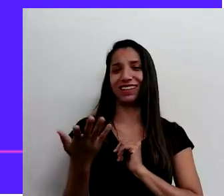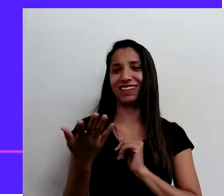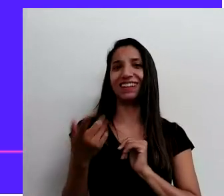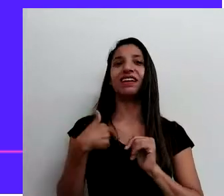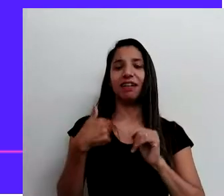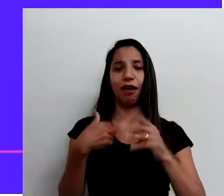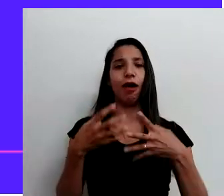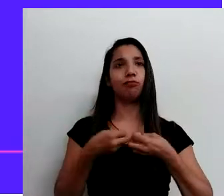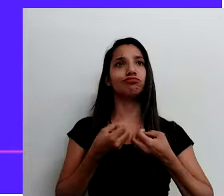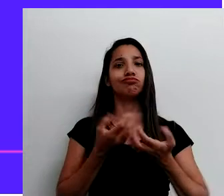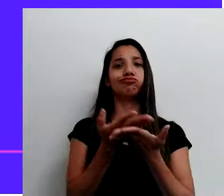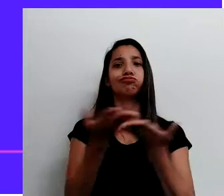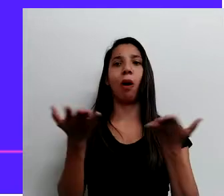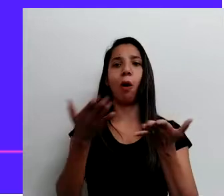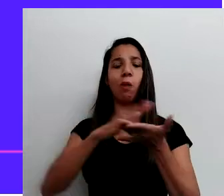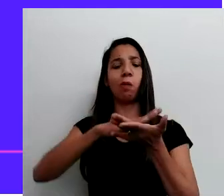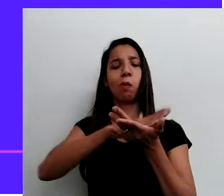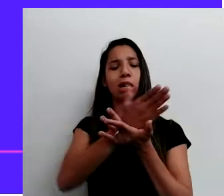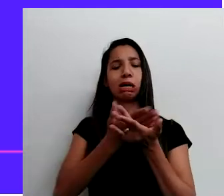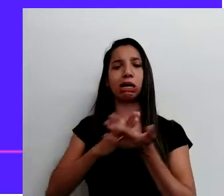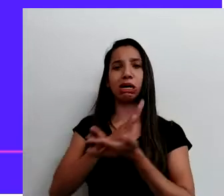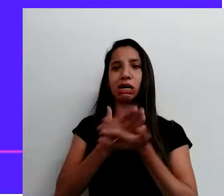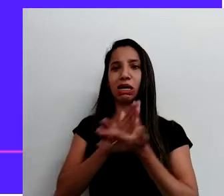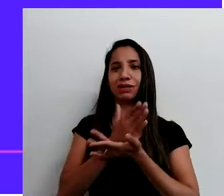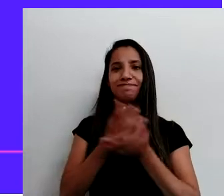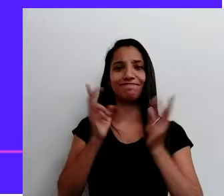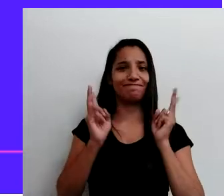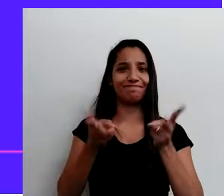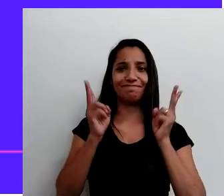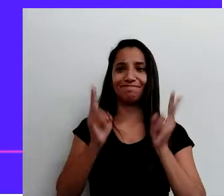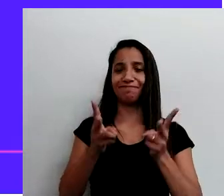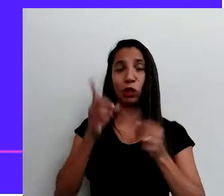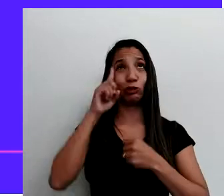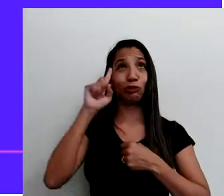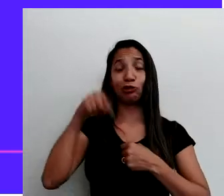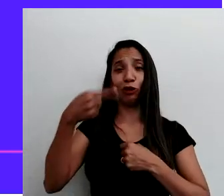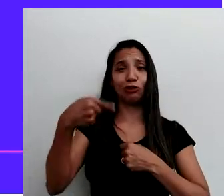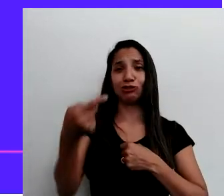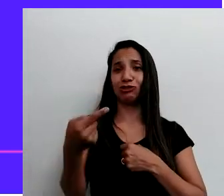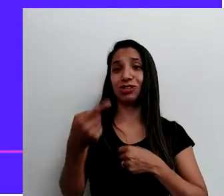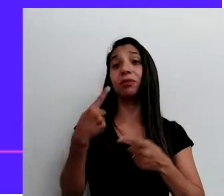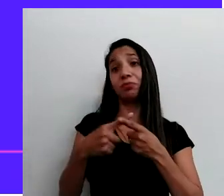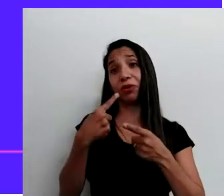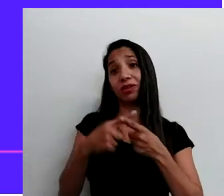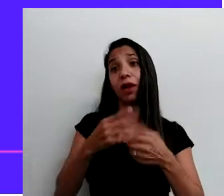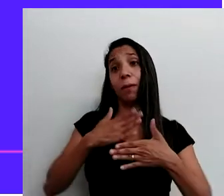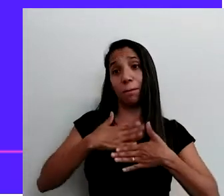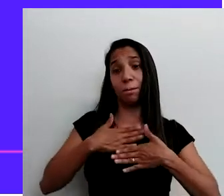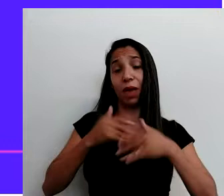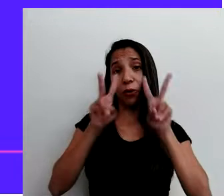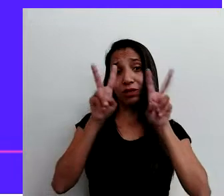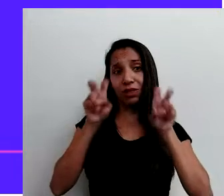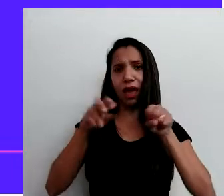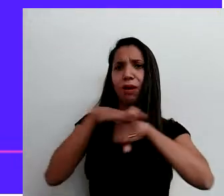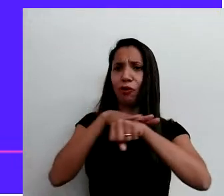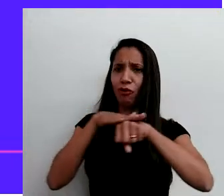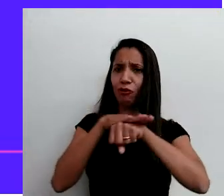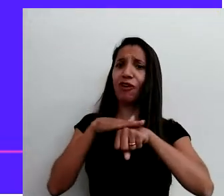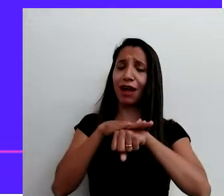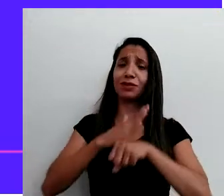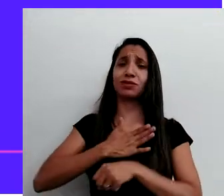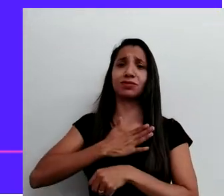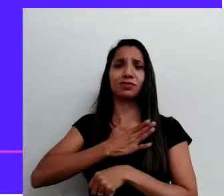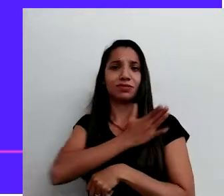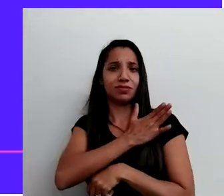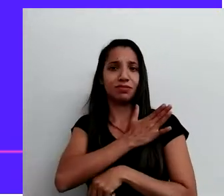trato, e quase diariamente, das questões de desigualdades raciais, de racismo, objetivamente, né? Já que eu falei em